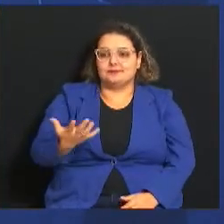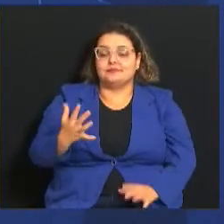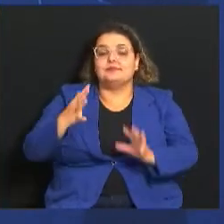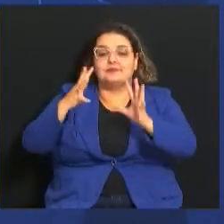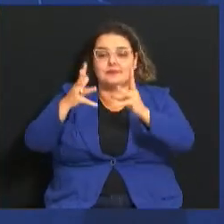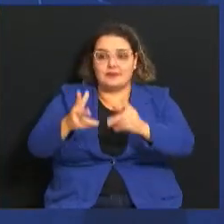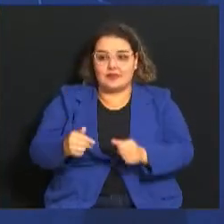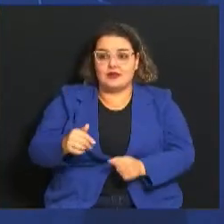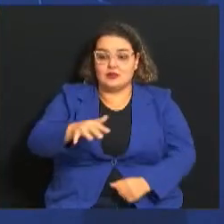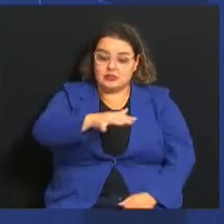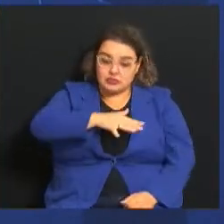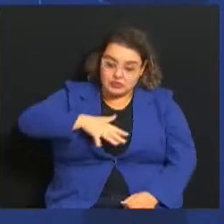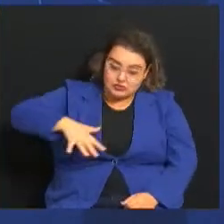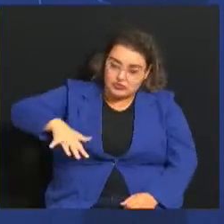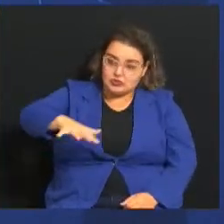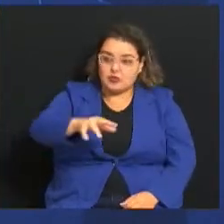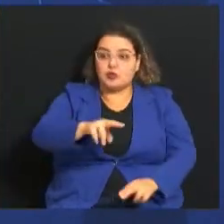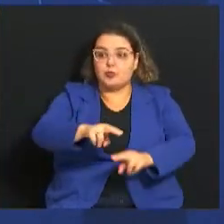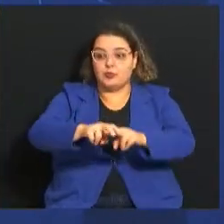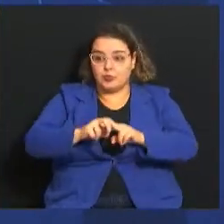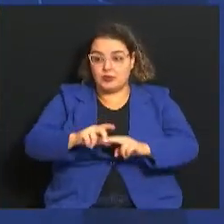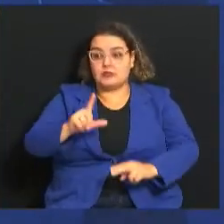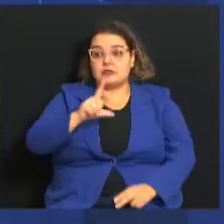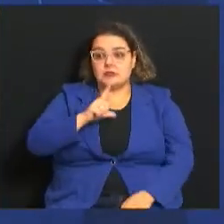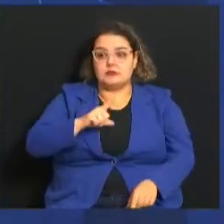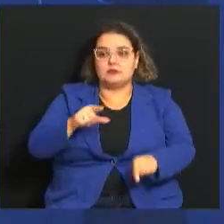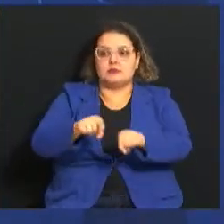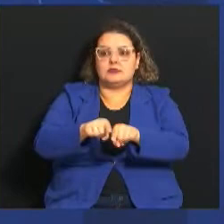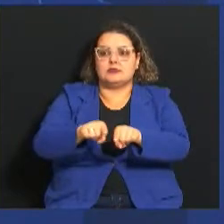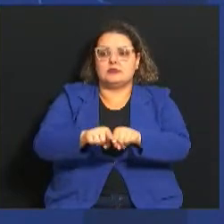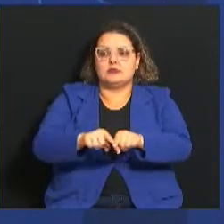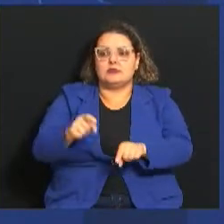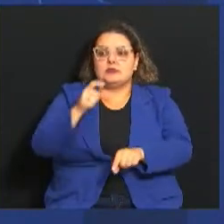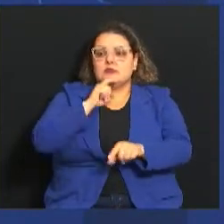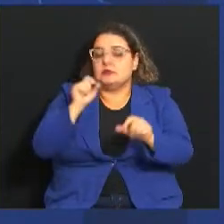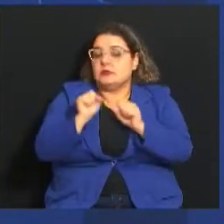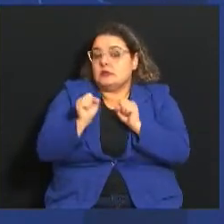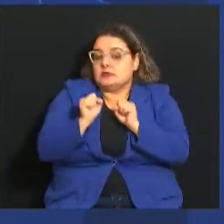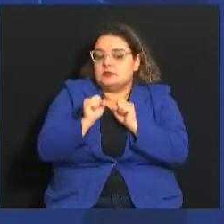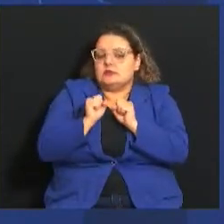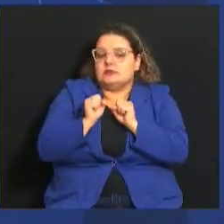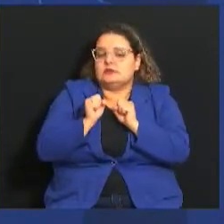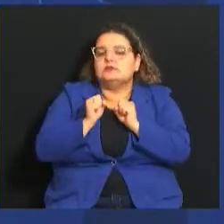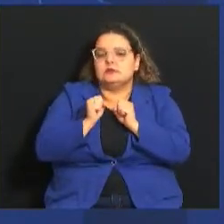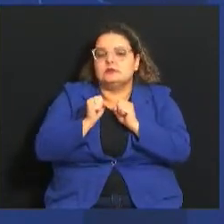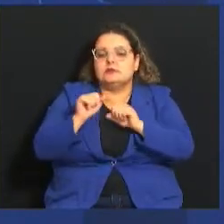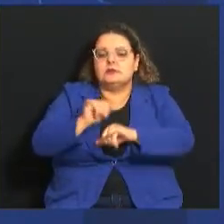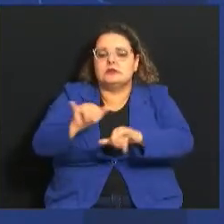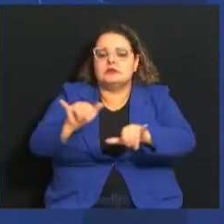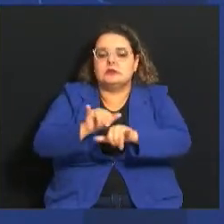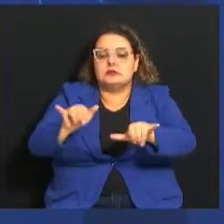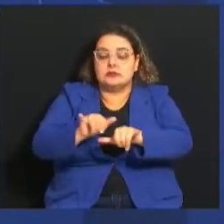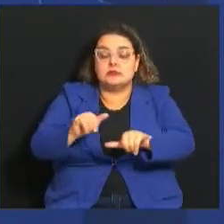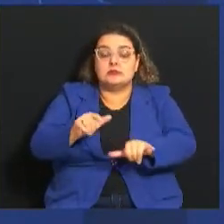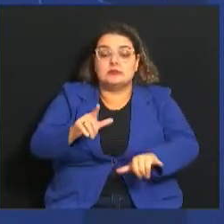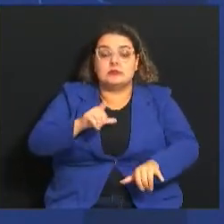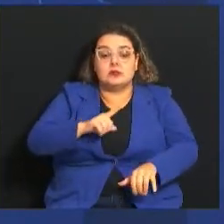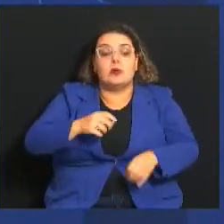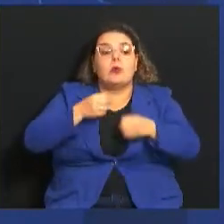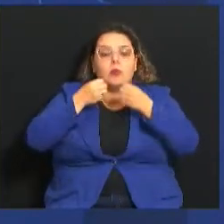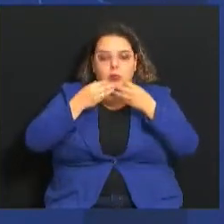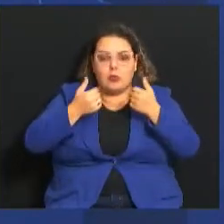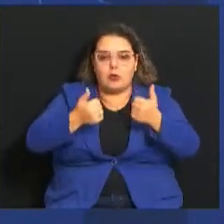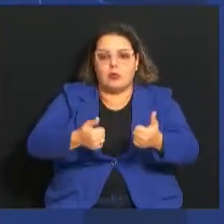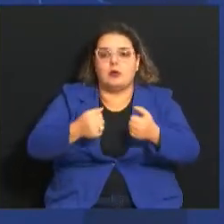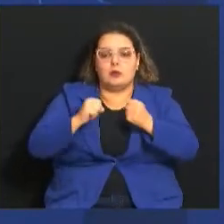nossa região. Por isso que nós já temos também, né, a campanha do agasalho. Você que tem aí algum agasalho que esteja em bom estado e puder